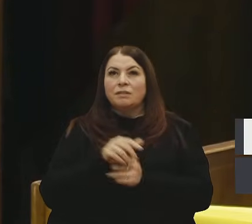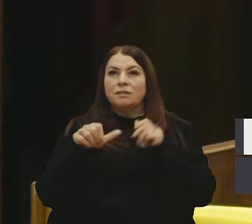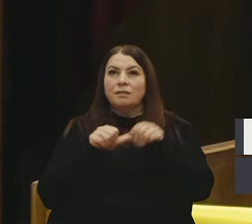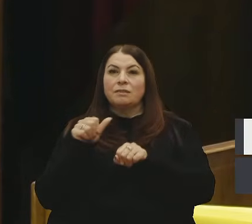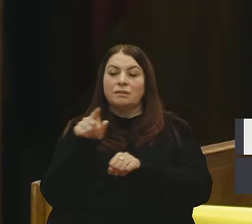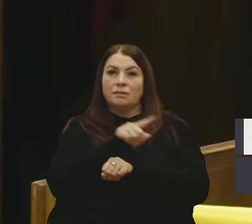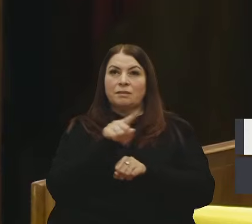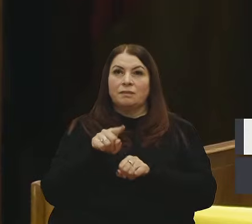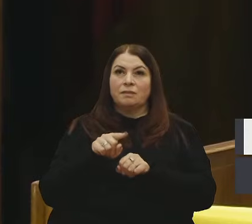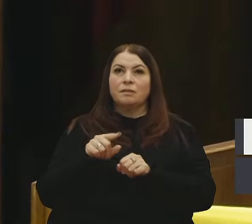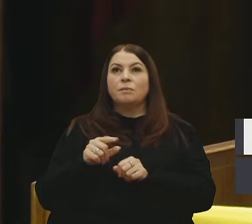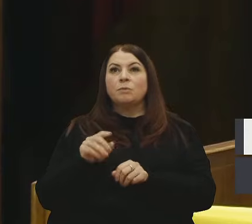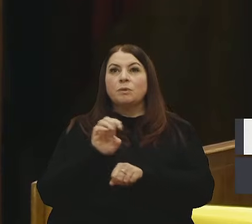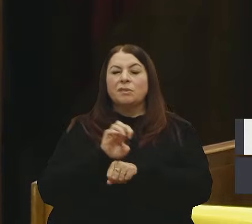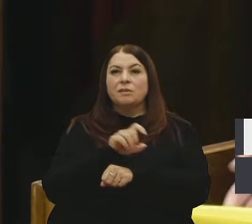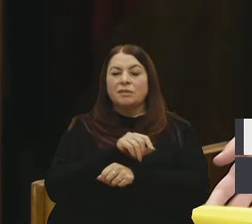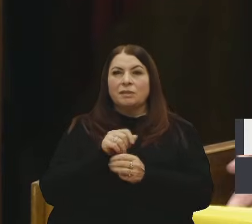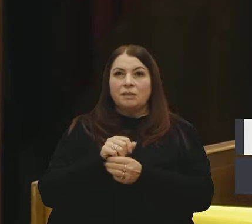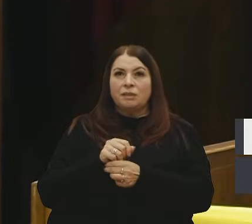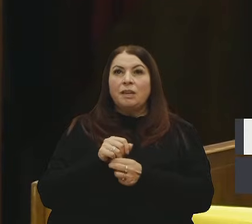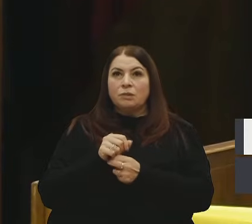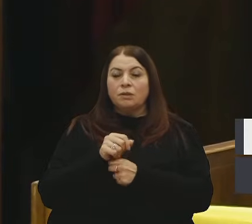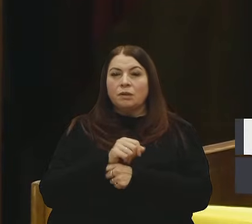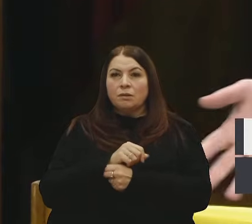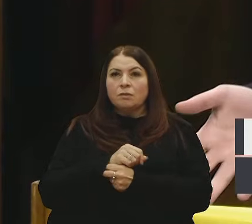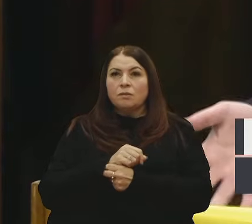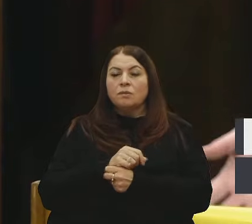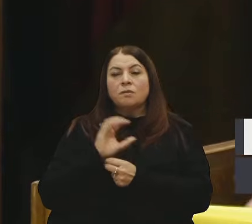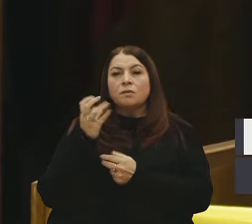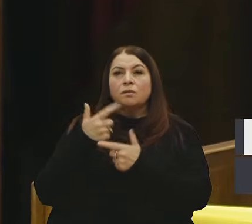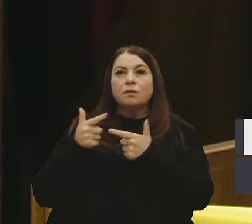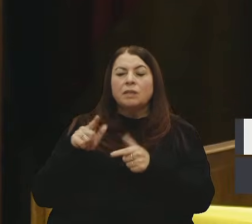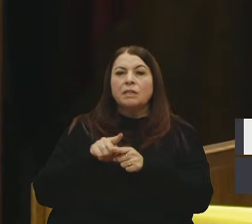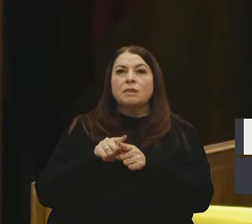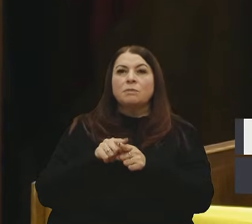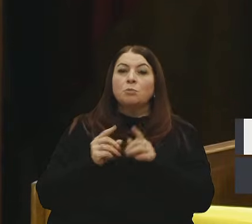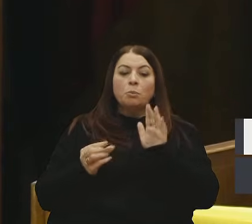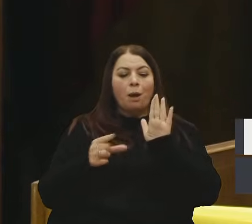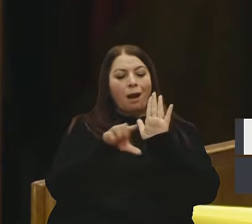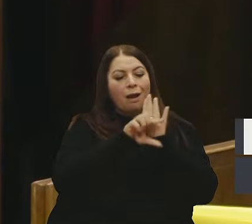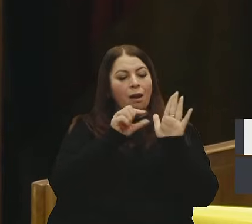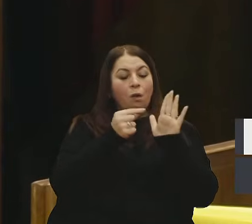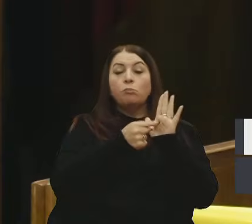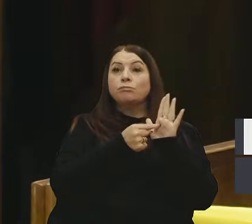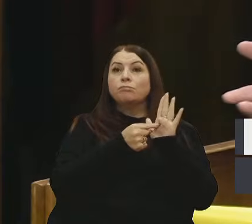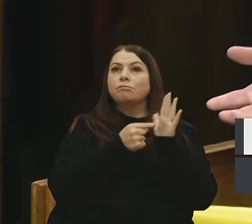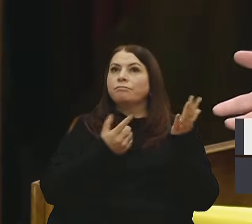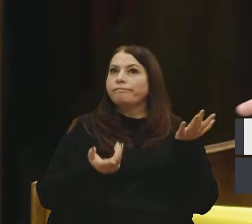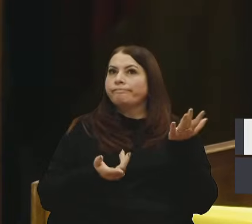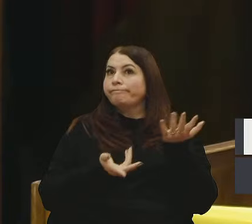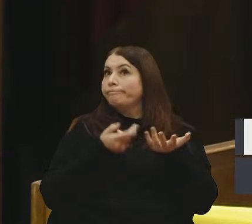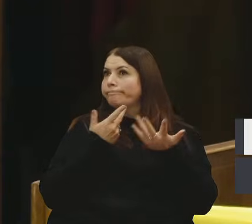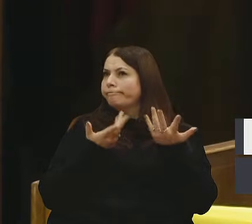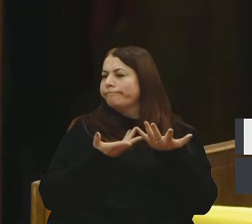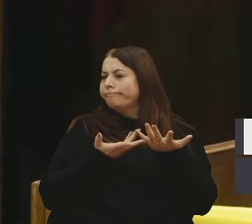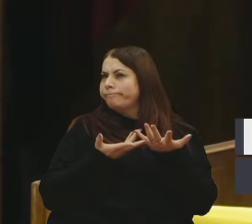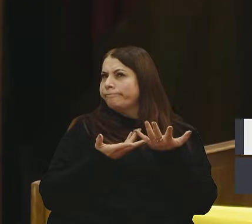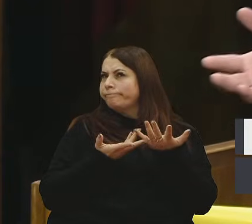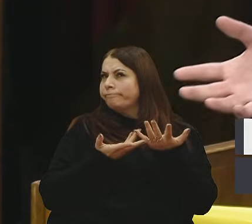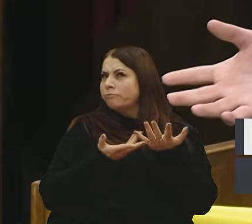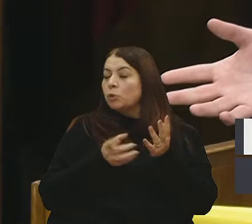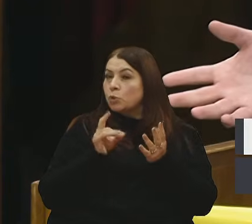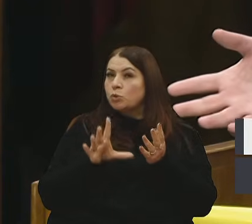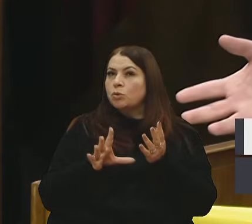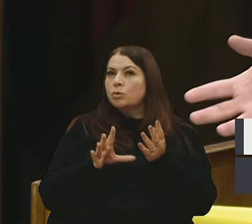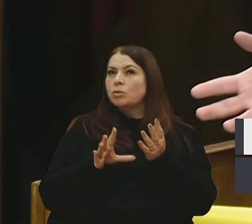isso reversível para o Estado. Eles resolveram botar uma cláusula dizendo que só vão